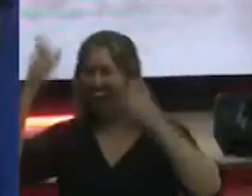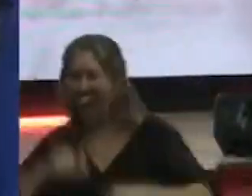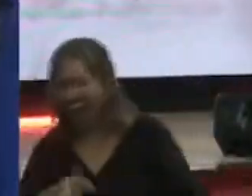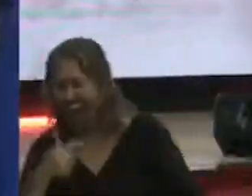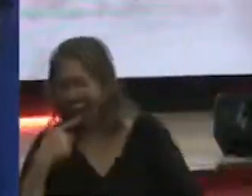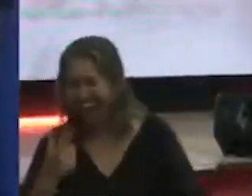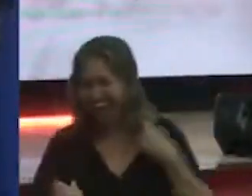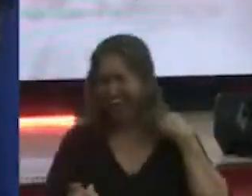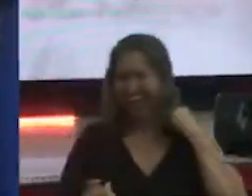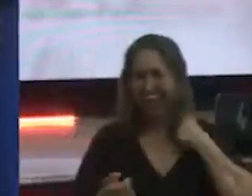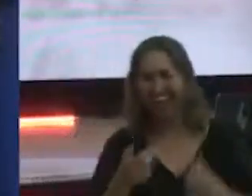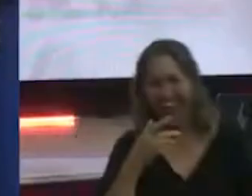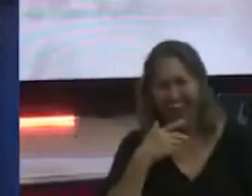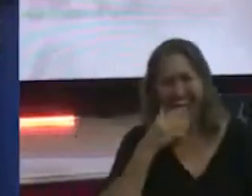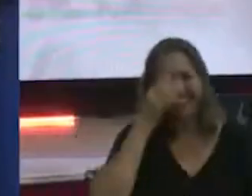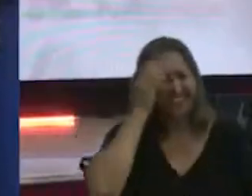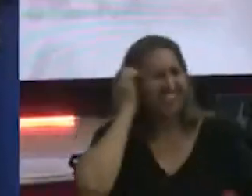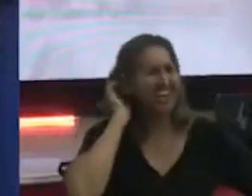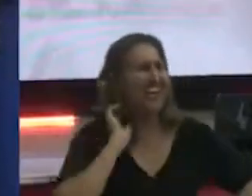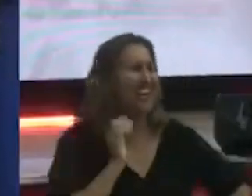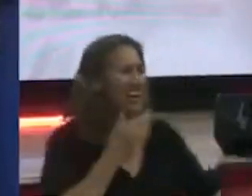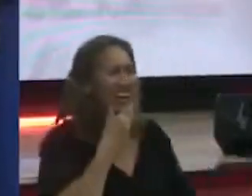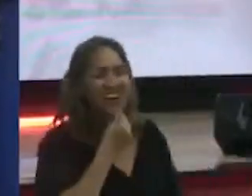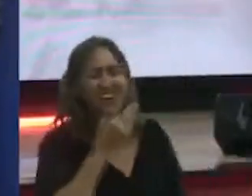colocar os homens